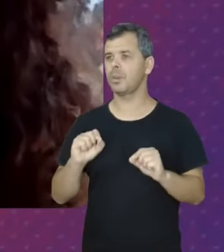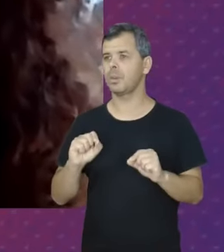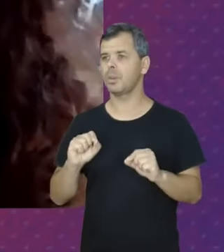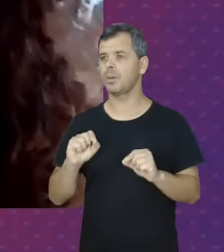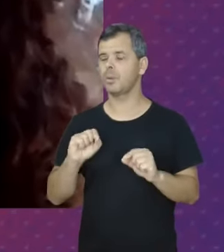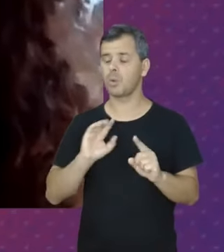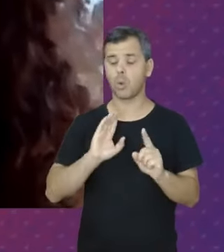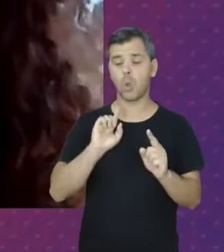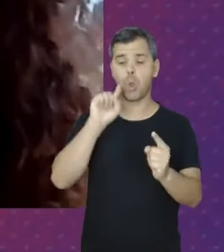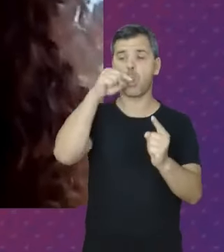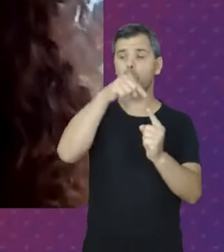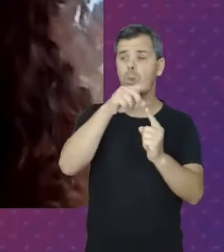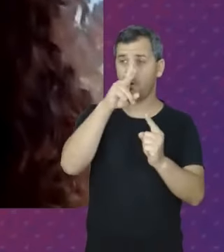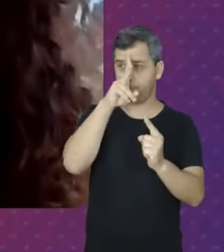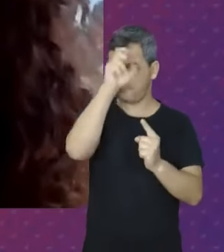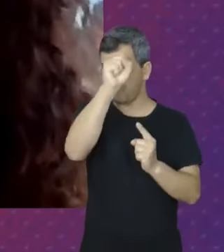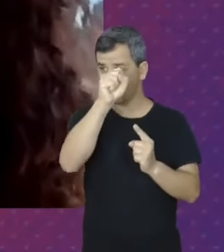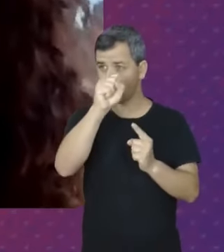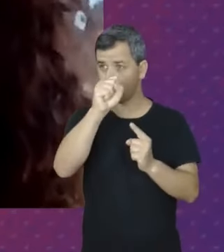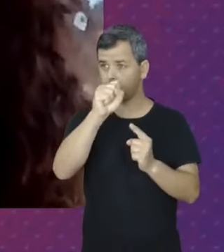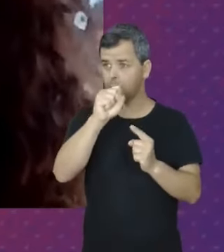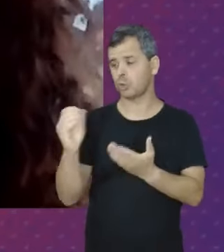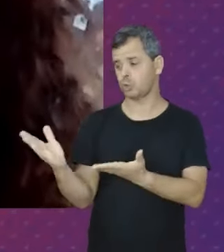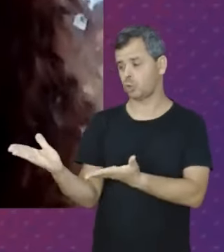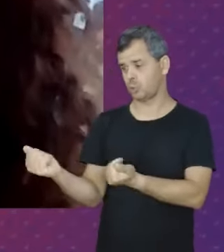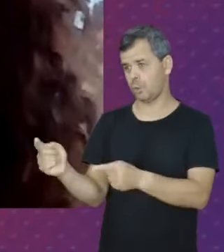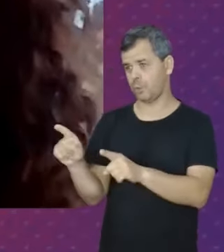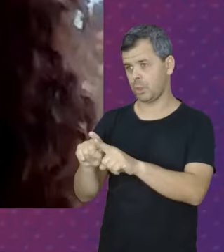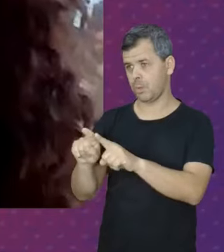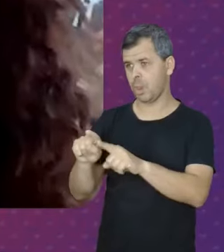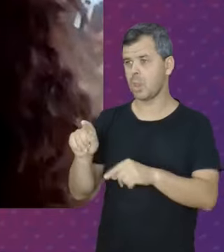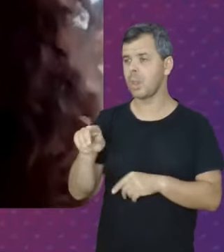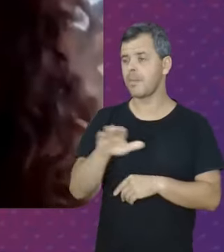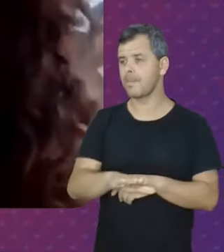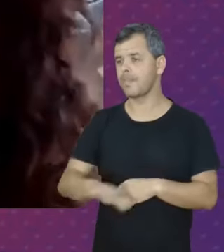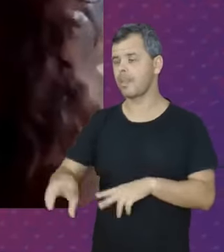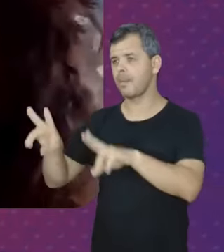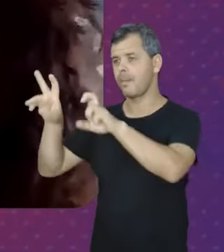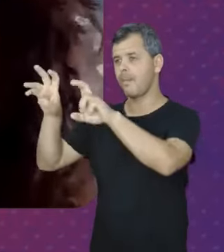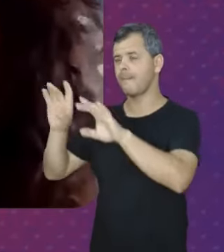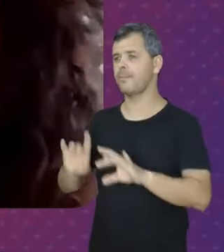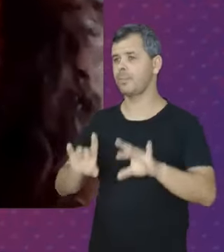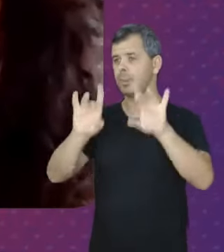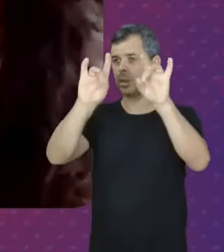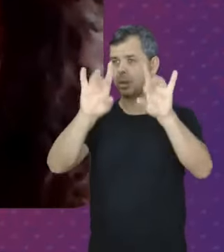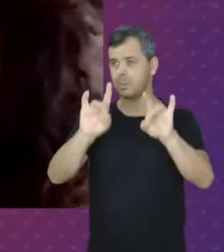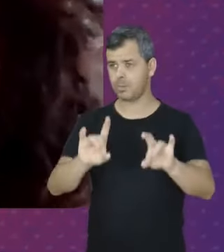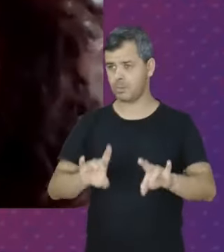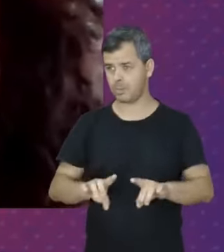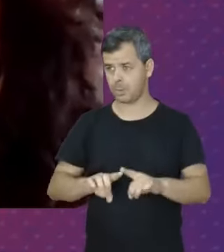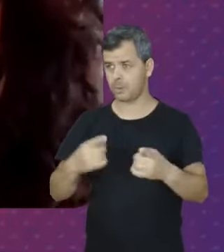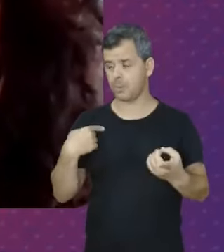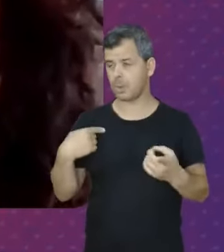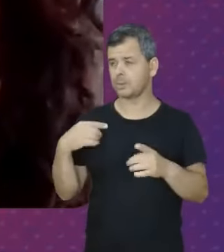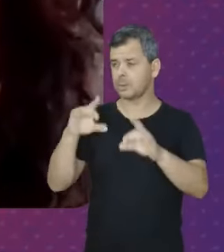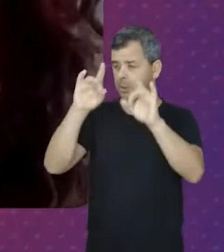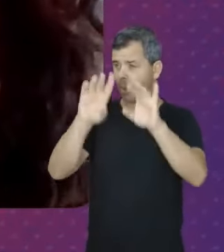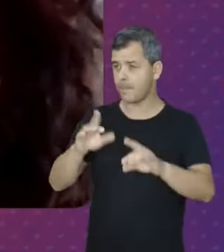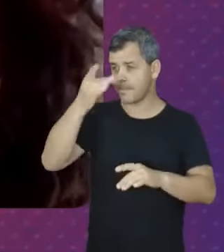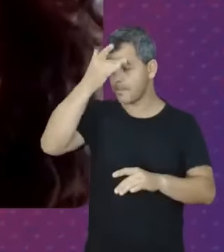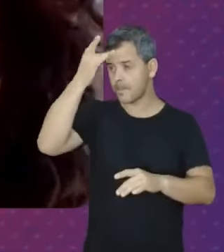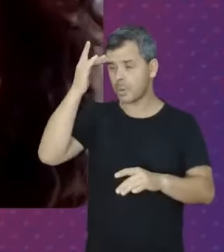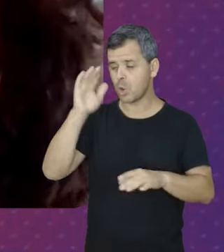um enfoque muito forte na questão da criança e adolescente, em especial de crianças e adolescentes negros e negras.